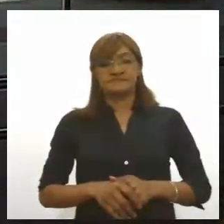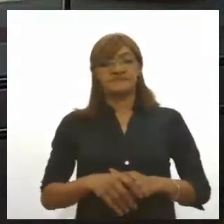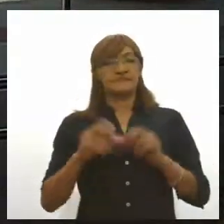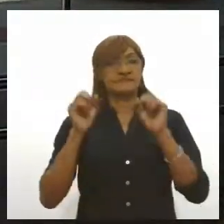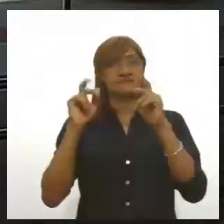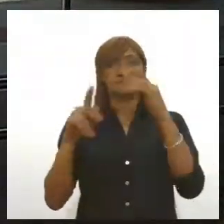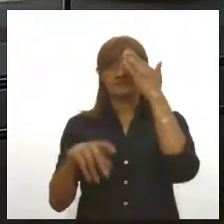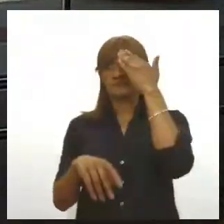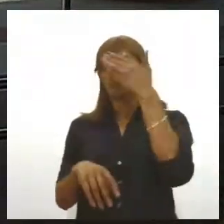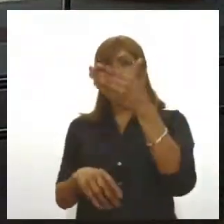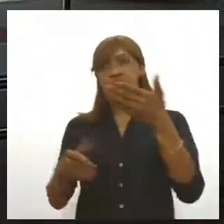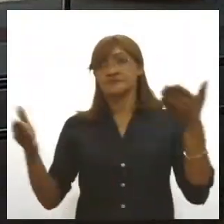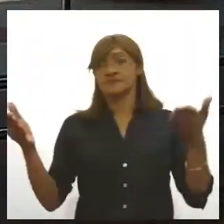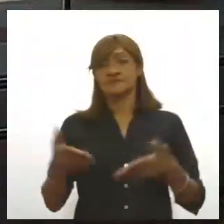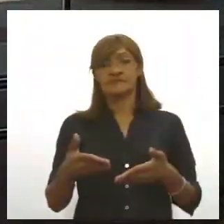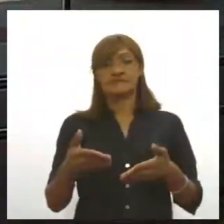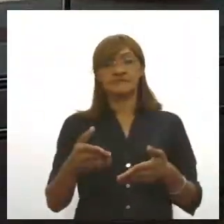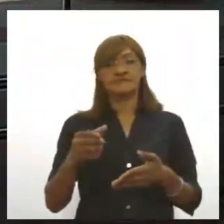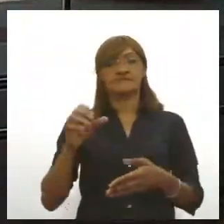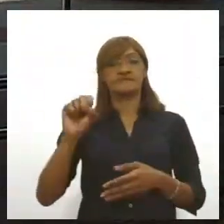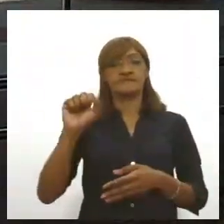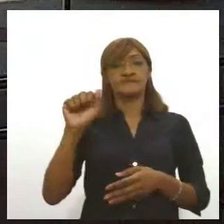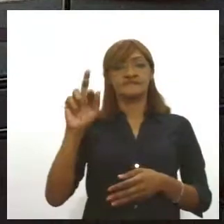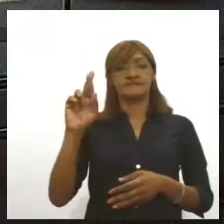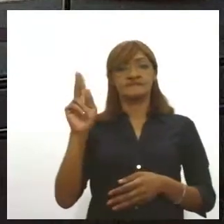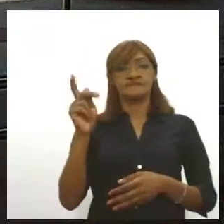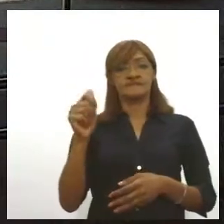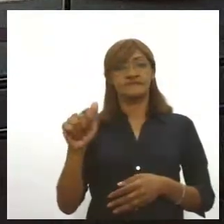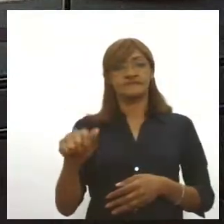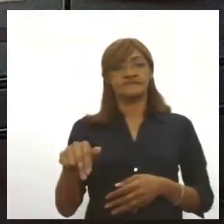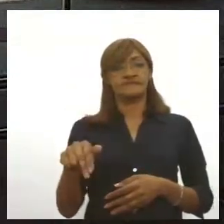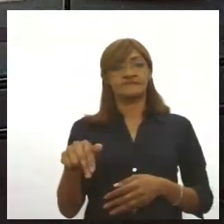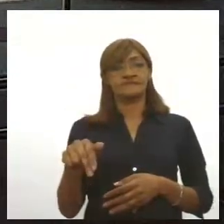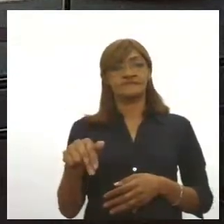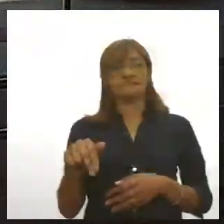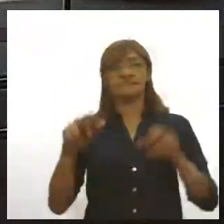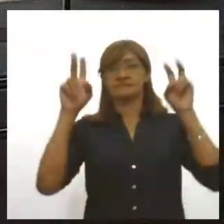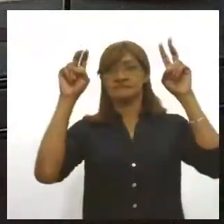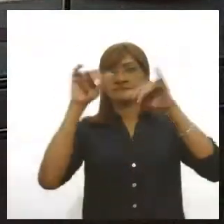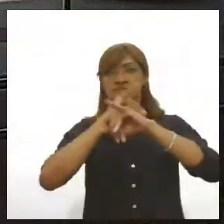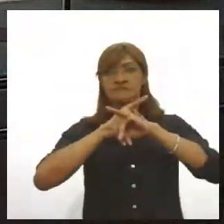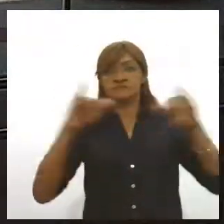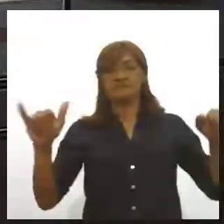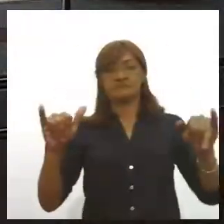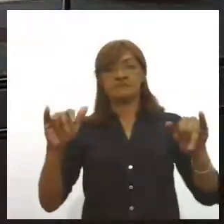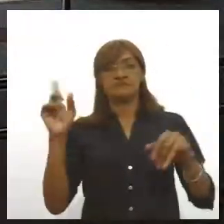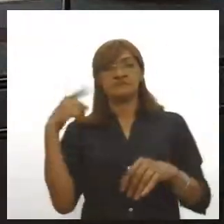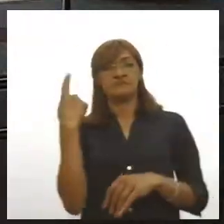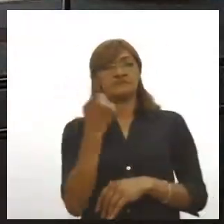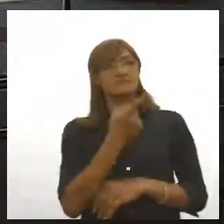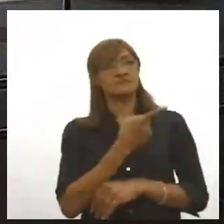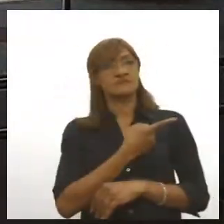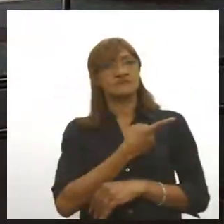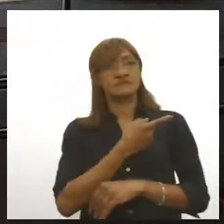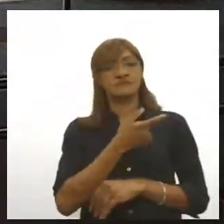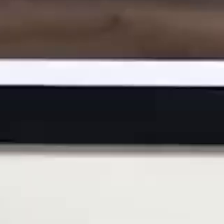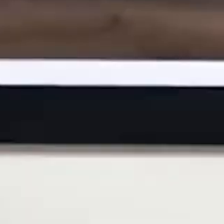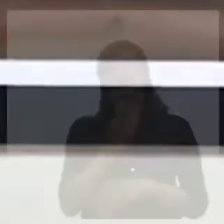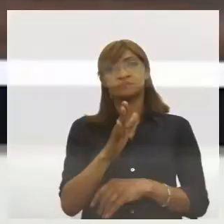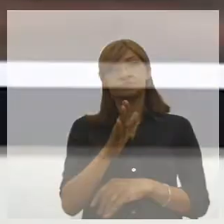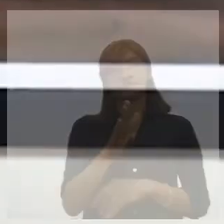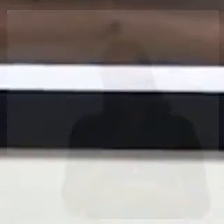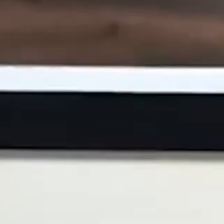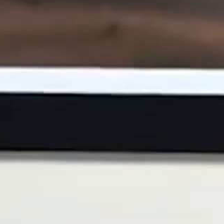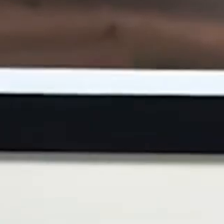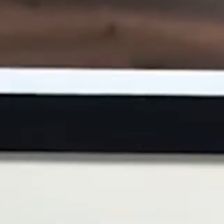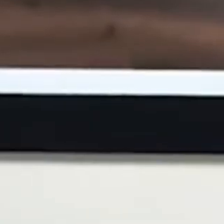obrigada. E agora a apresentadora Sara Medeiros, do Além da Pauta, manda um recado para todos os nossos telespectadores. Boa tarde, Sara.